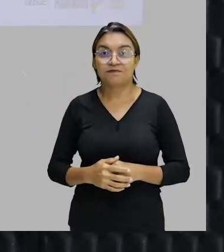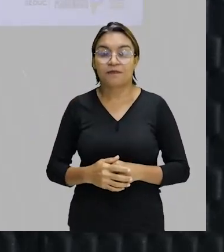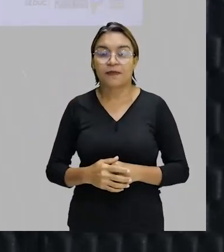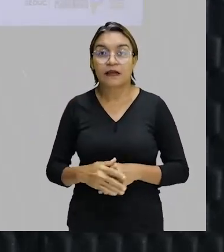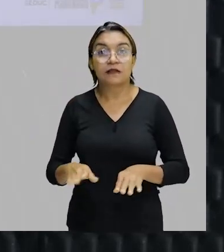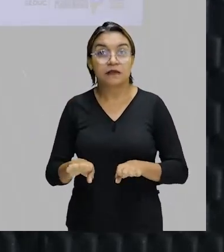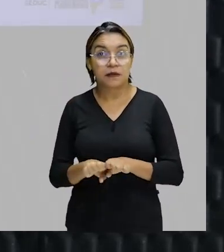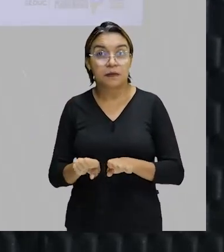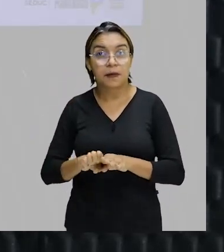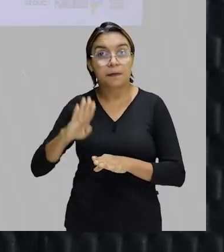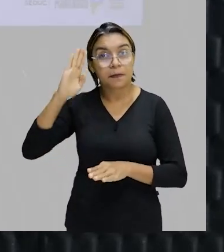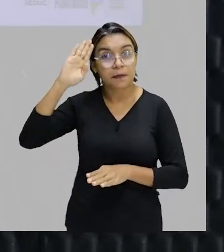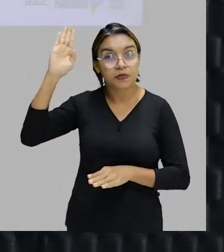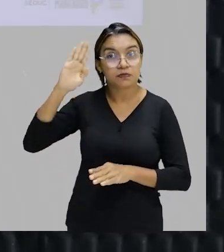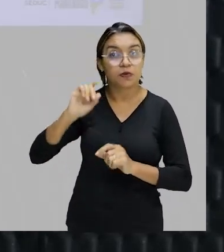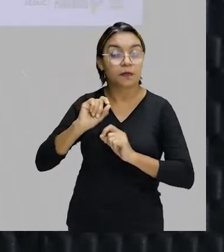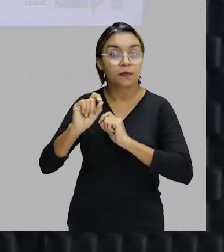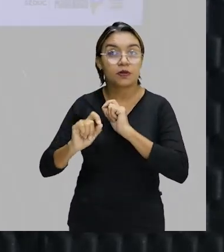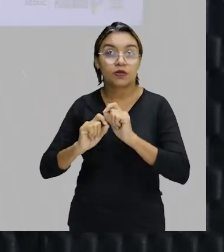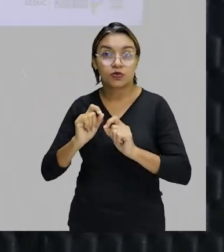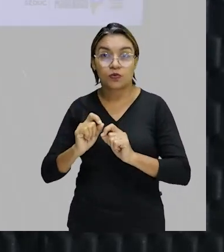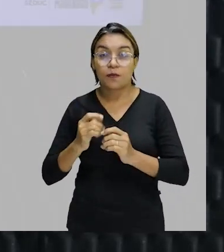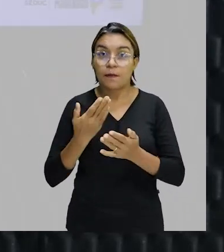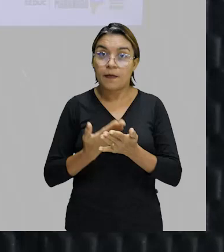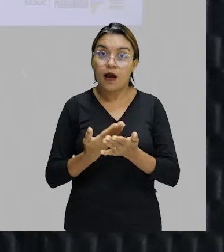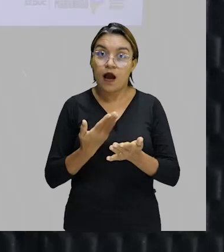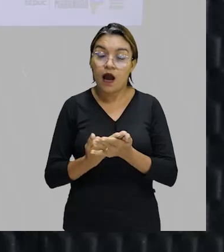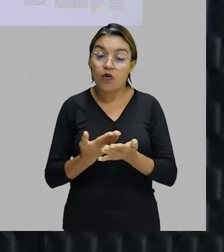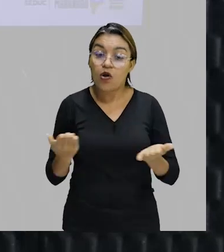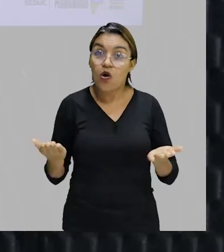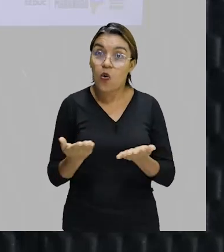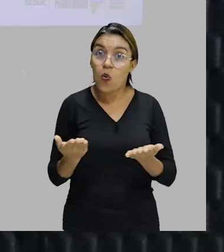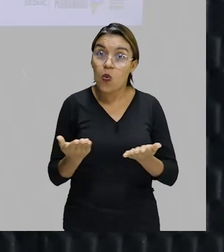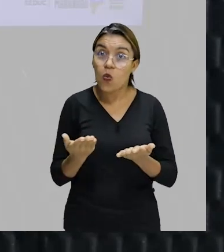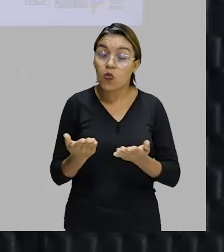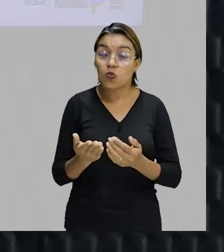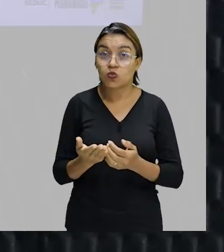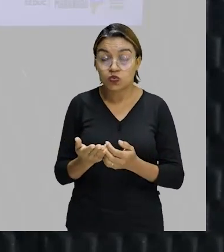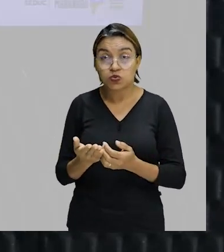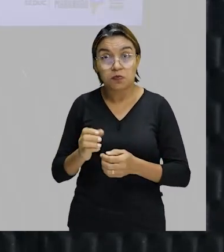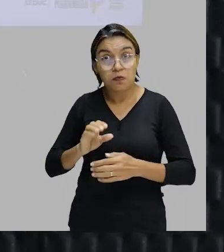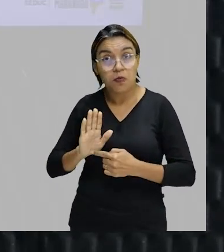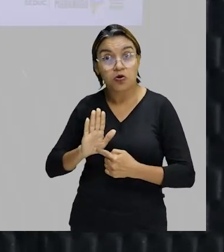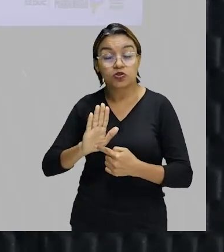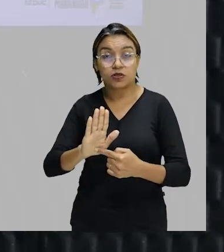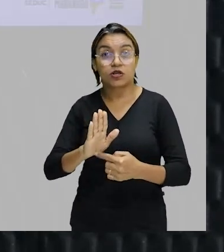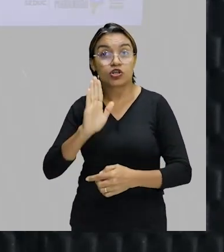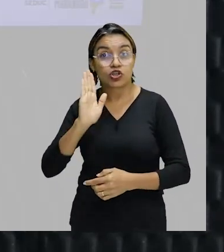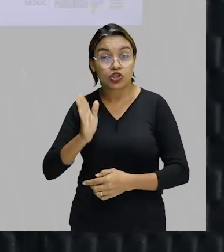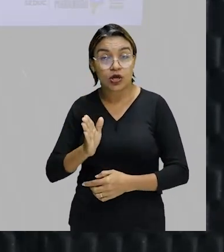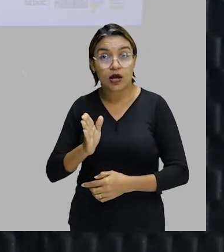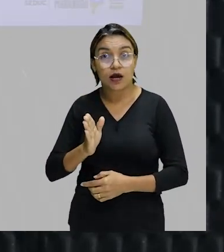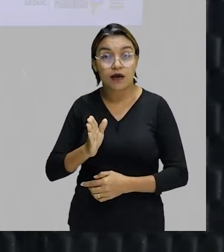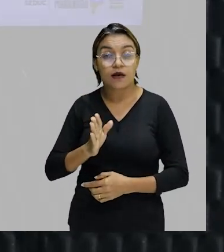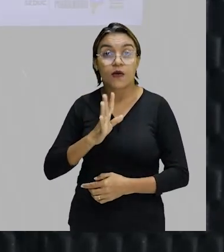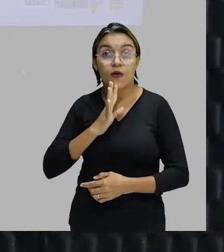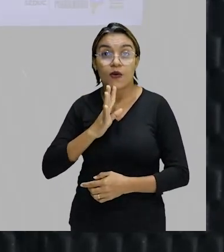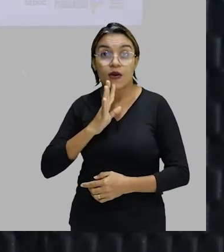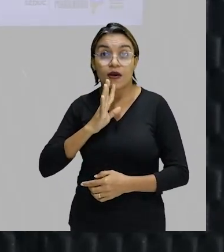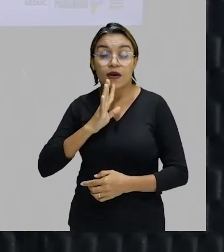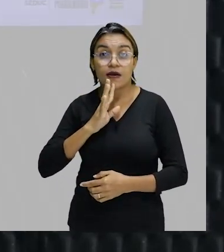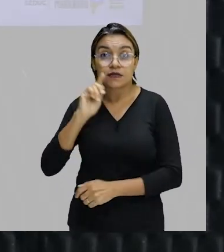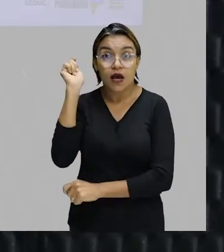e principalmente uma aula muito atual, galera, tá certo? Já ouviu falar na indústria